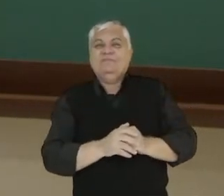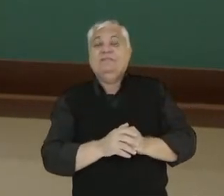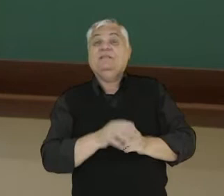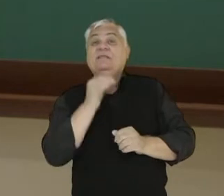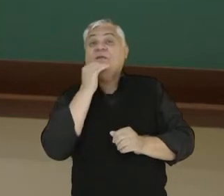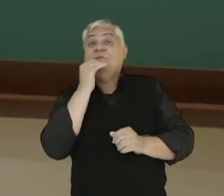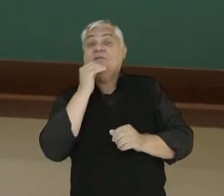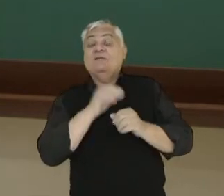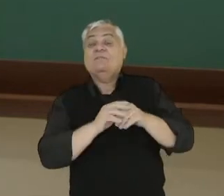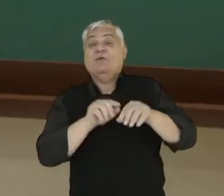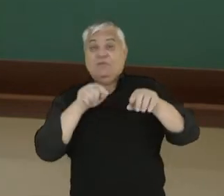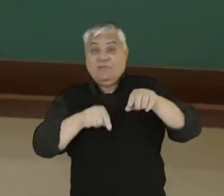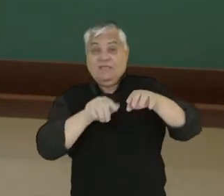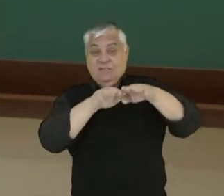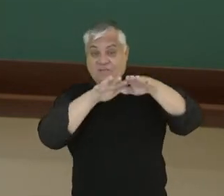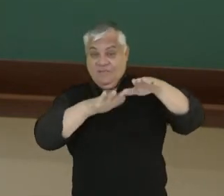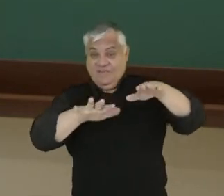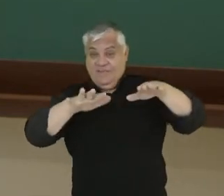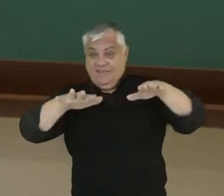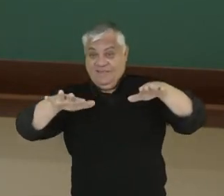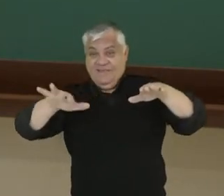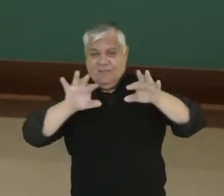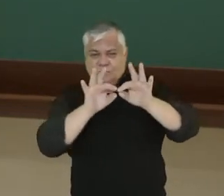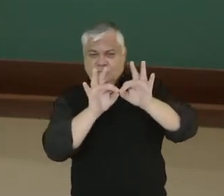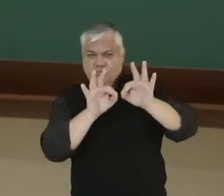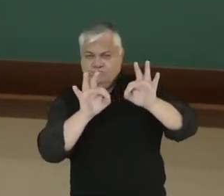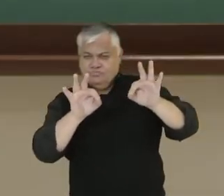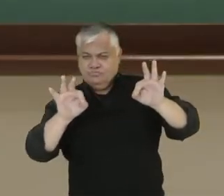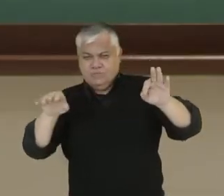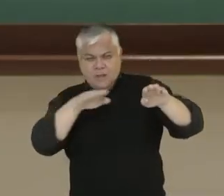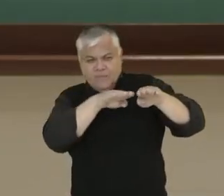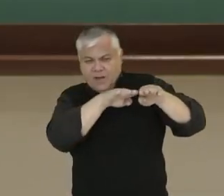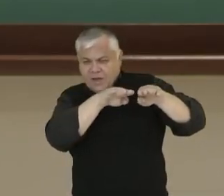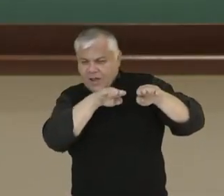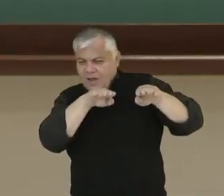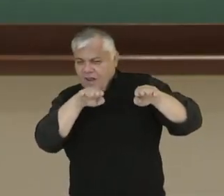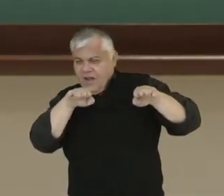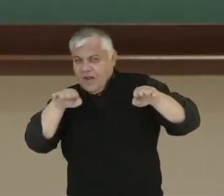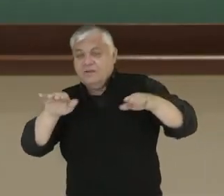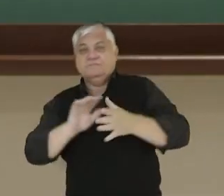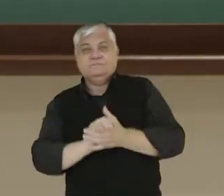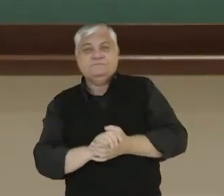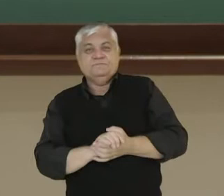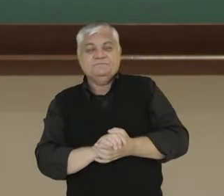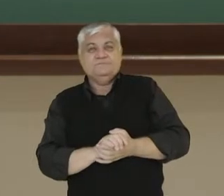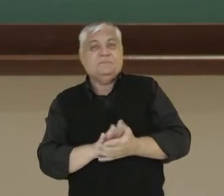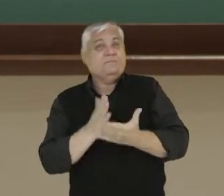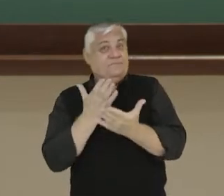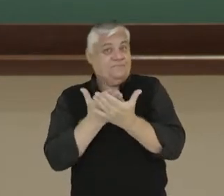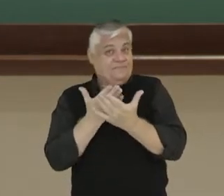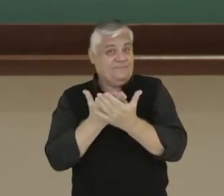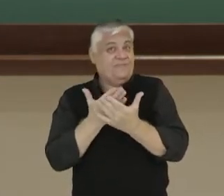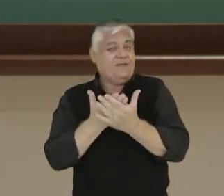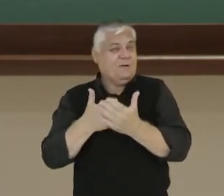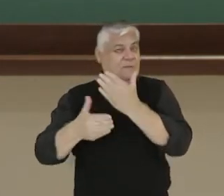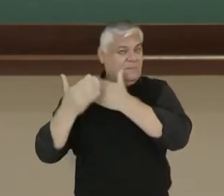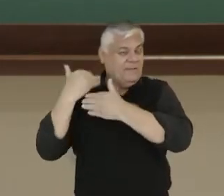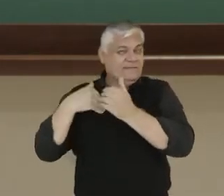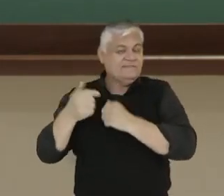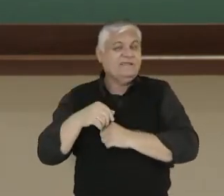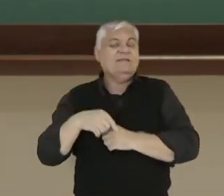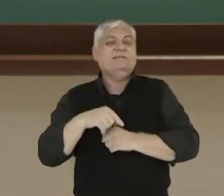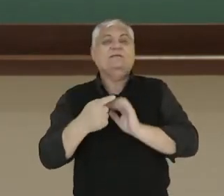meio nós temos a nossa reta normal. Ainda, lá nas aulas de óptica, nós estabelecemos um ângulo